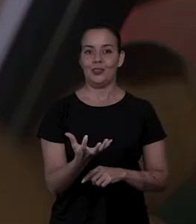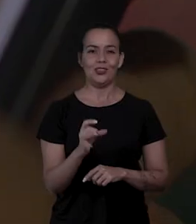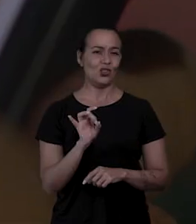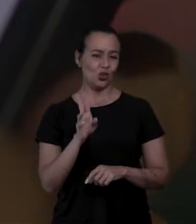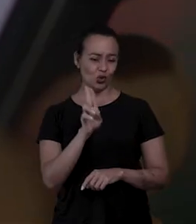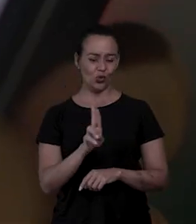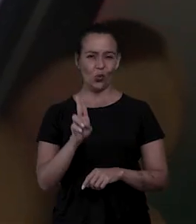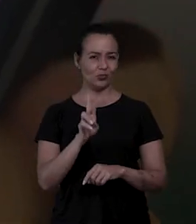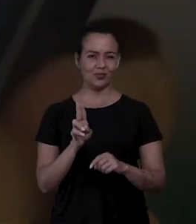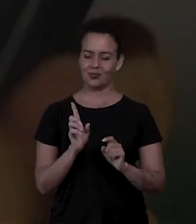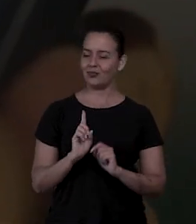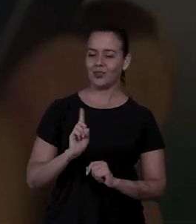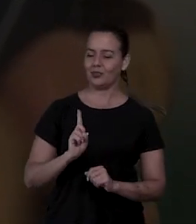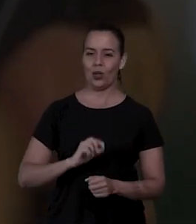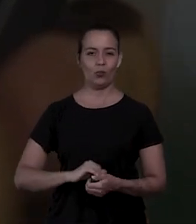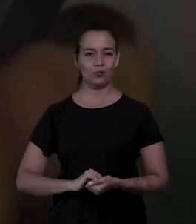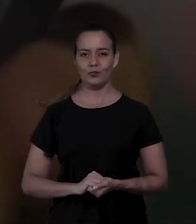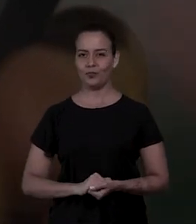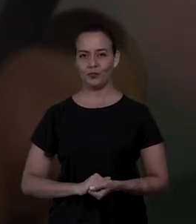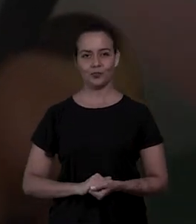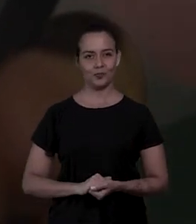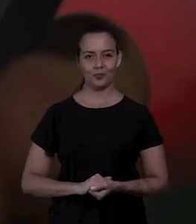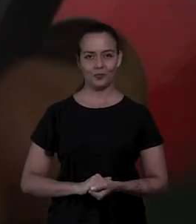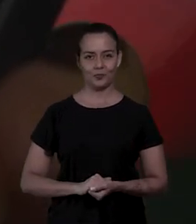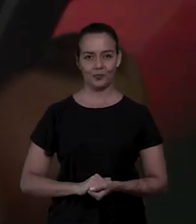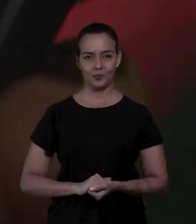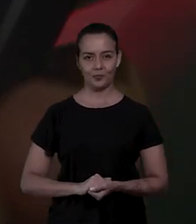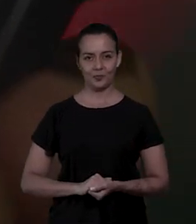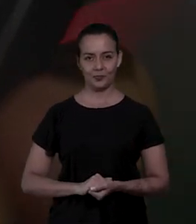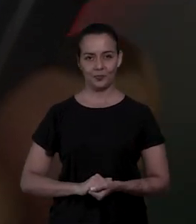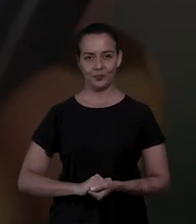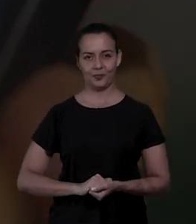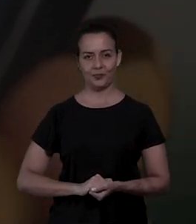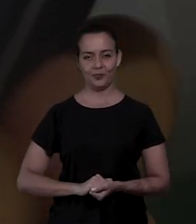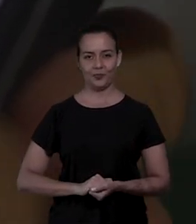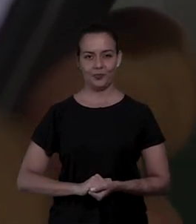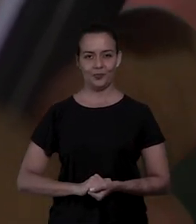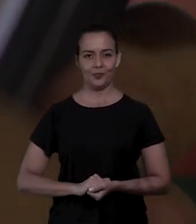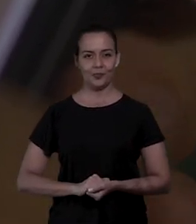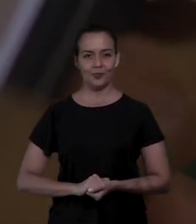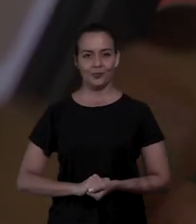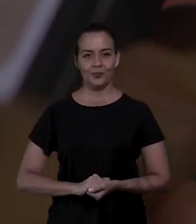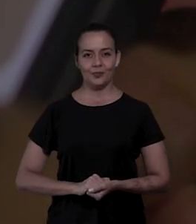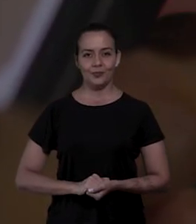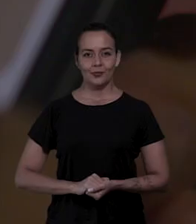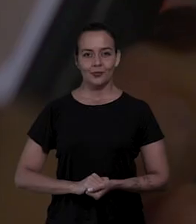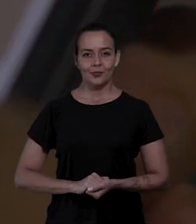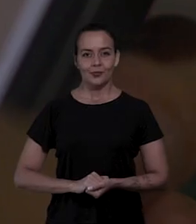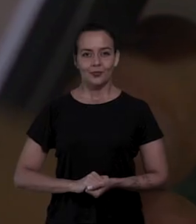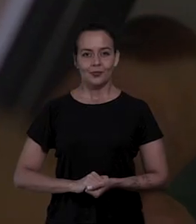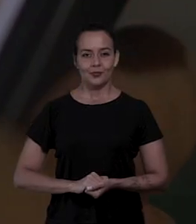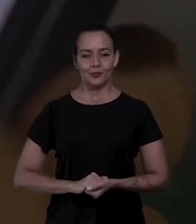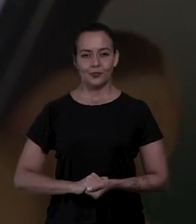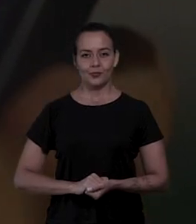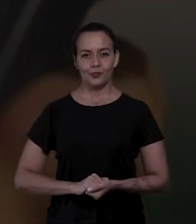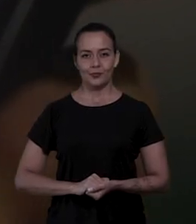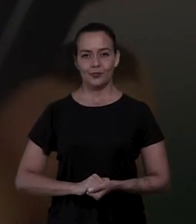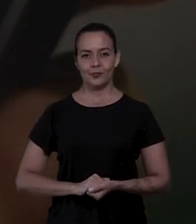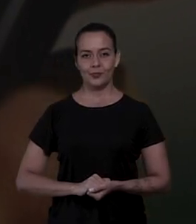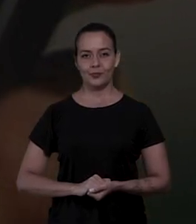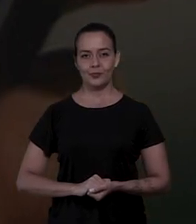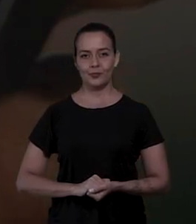devemos produzir inteligência artificial, não apenas sermos usuárias. Na tela do